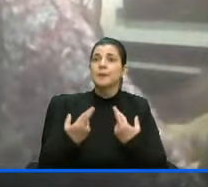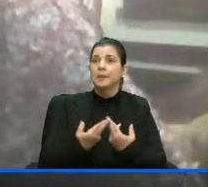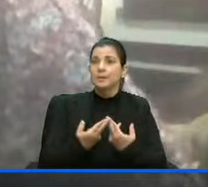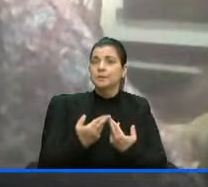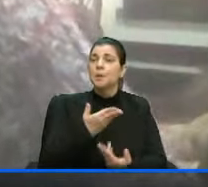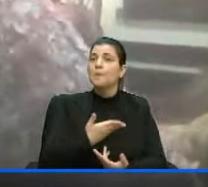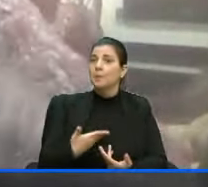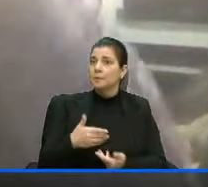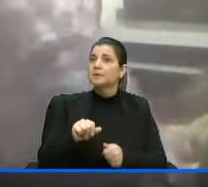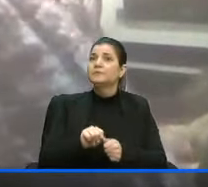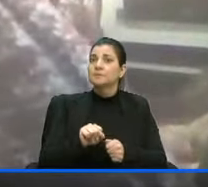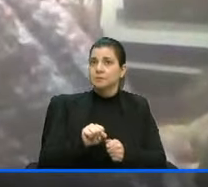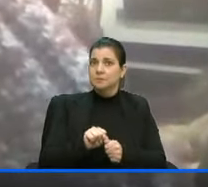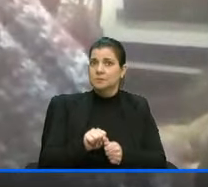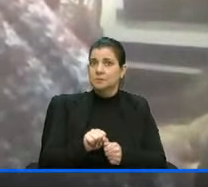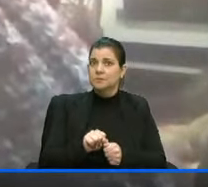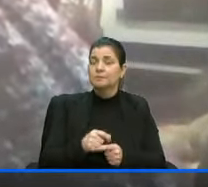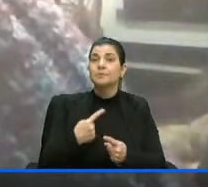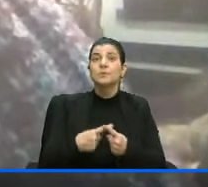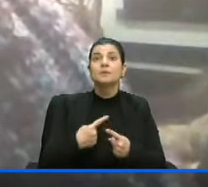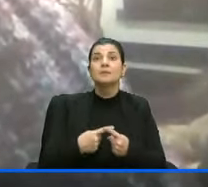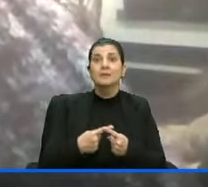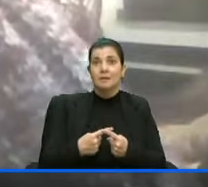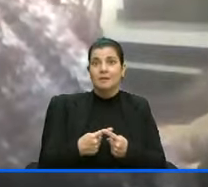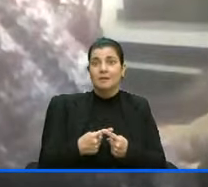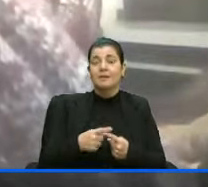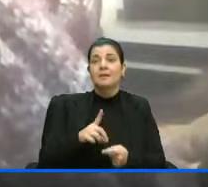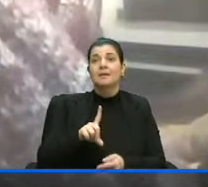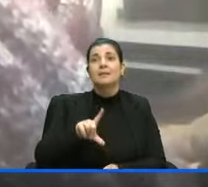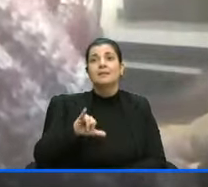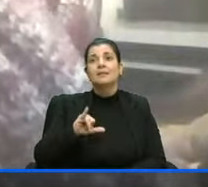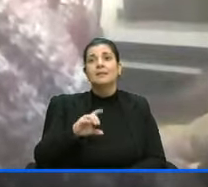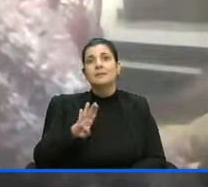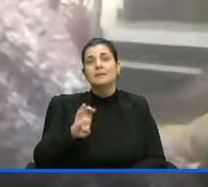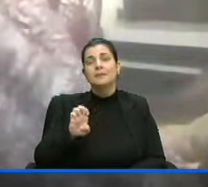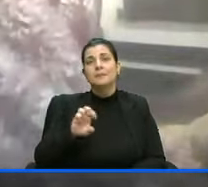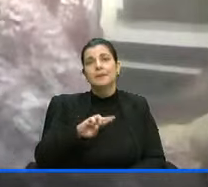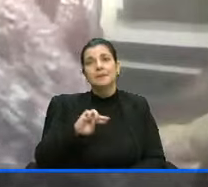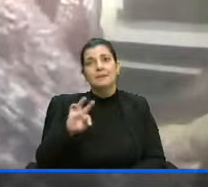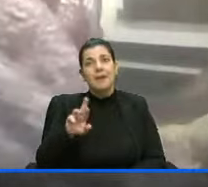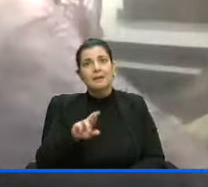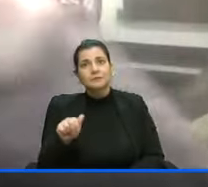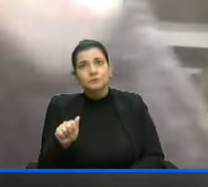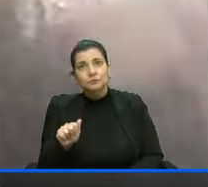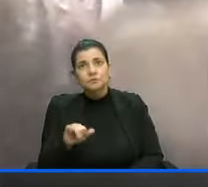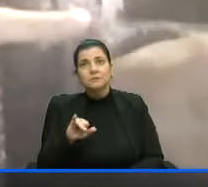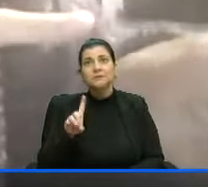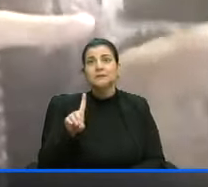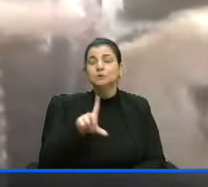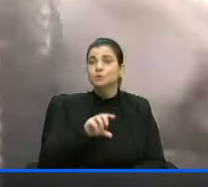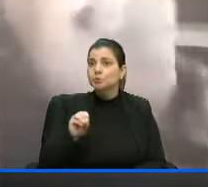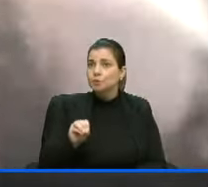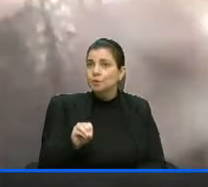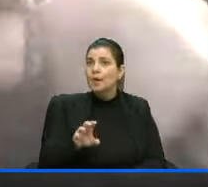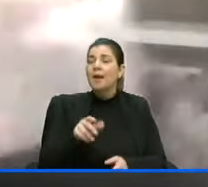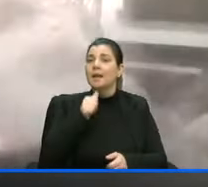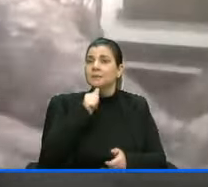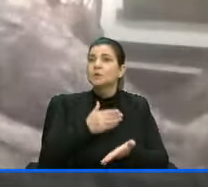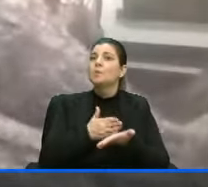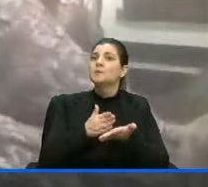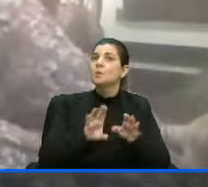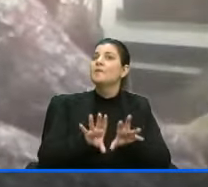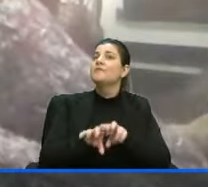vamos fazê-la. E por quê? Porque Liberato e Iudo começamos a formação, que ainda não se traduziu no cargo lá